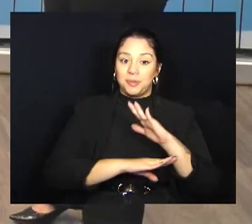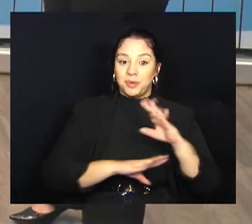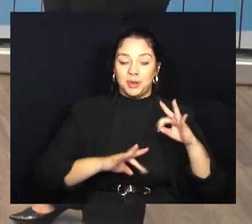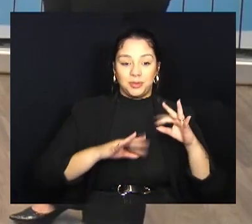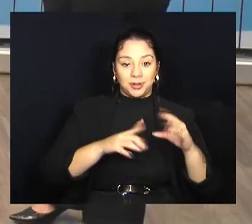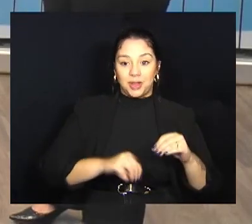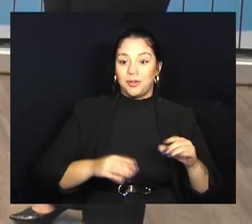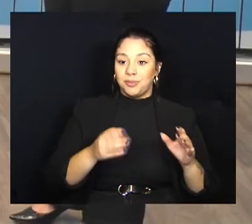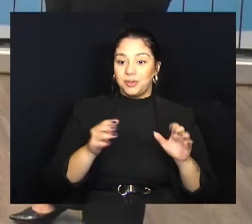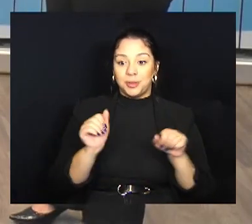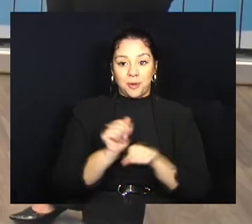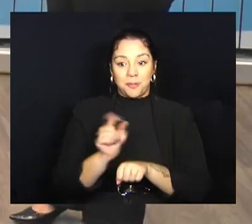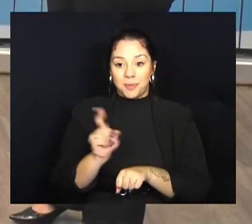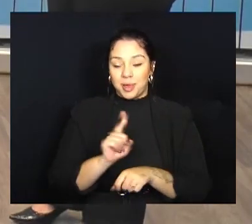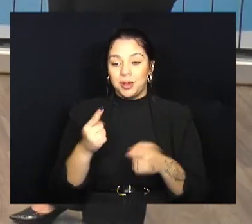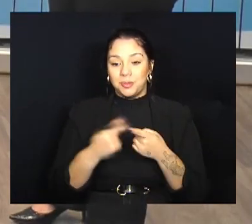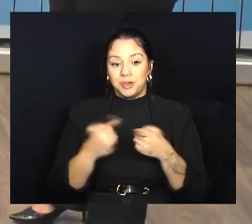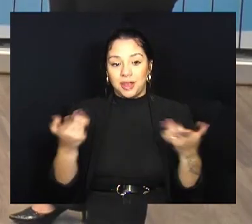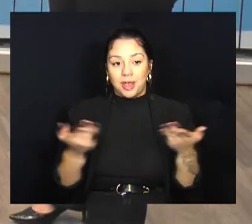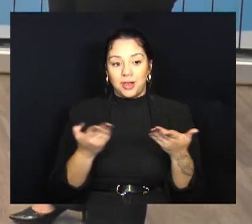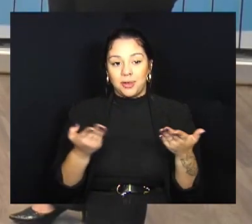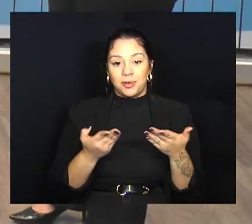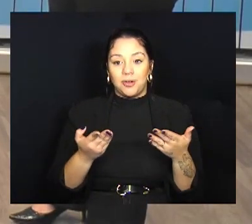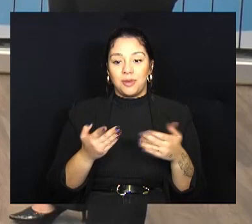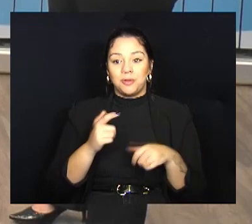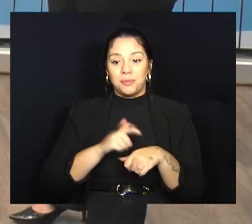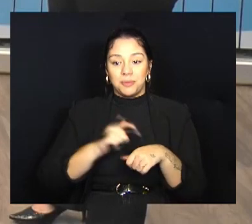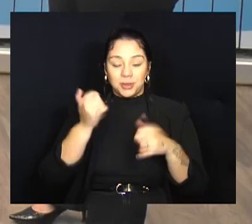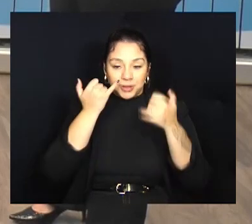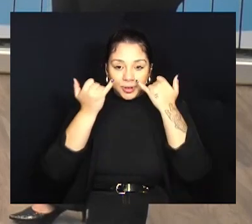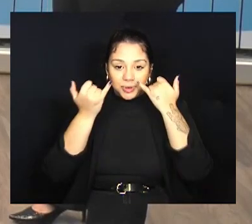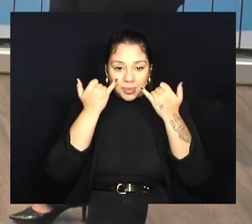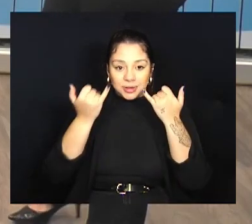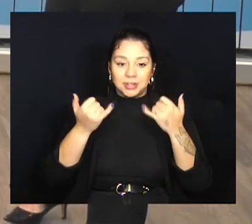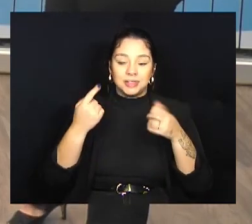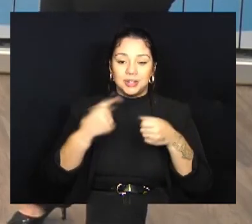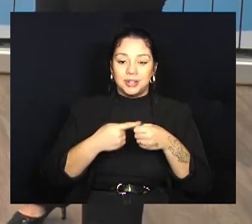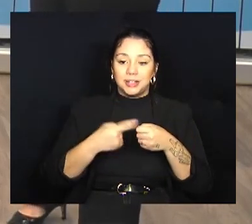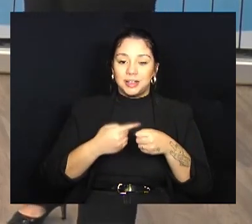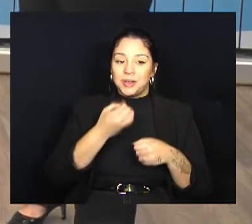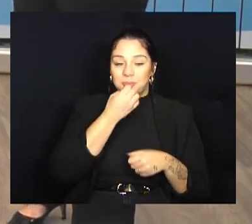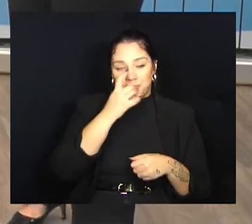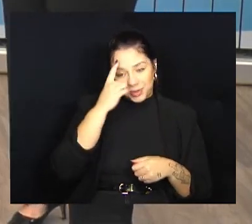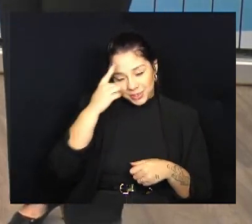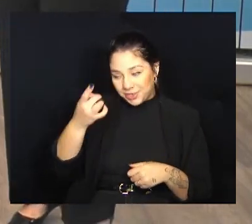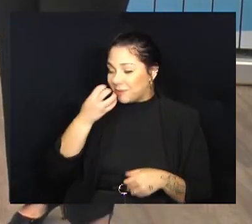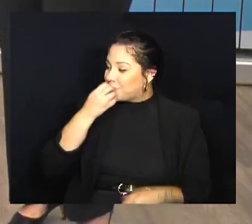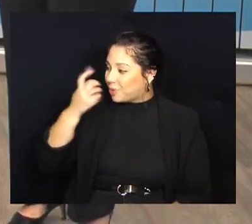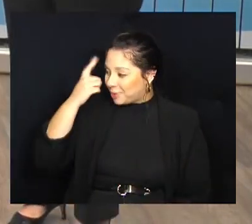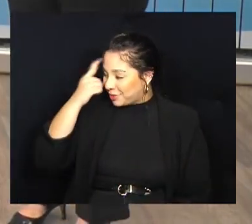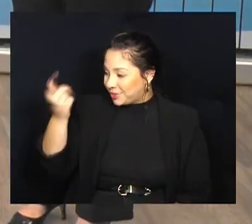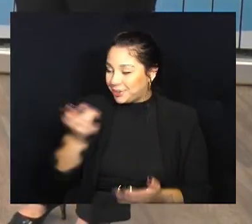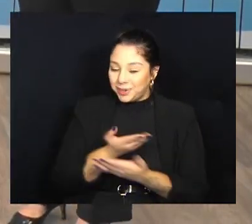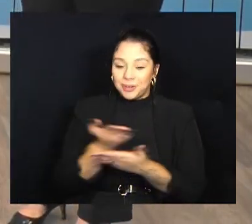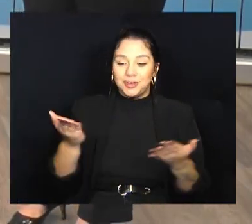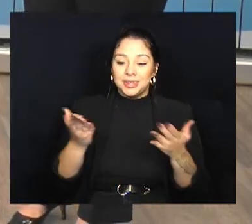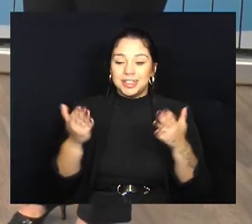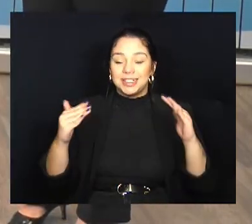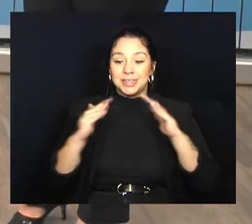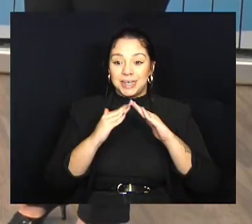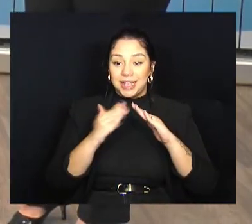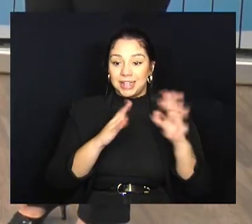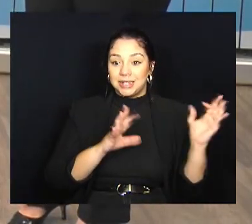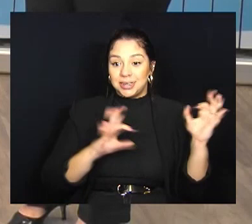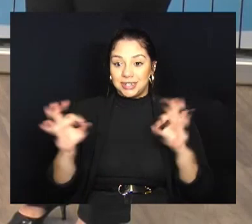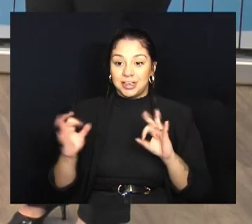das notícias da Metrópole de Campinas. Seja bem-vinda e bom dia, Mirna. Bom dia, Gabriel. Bom dia a você de casa. E a gente